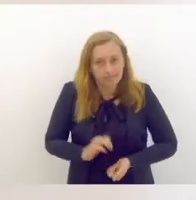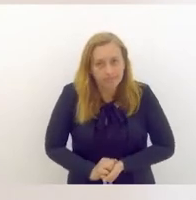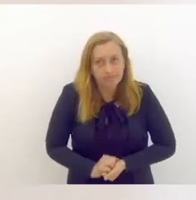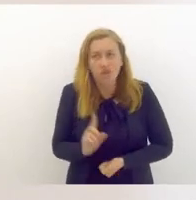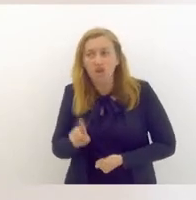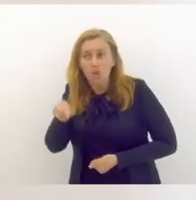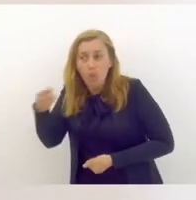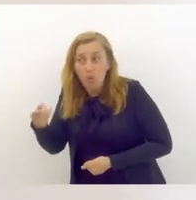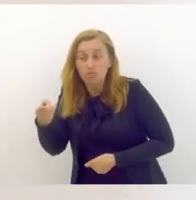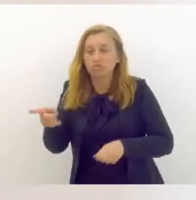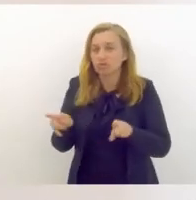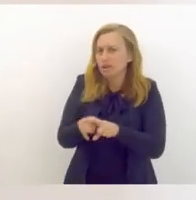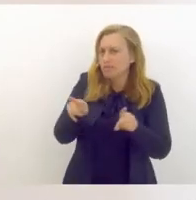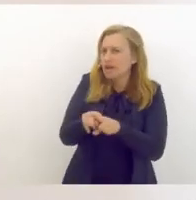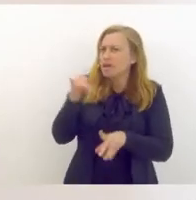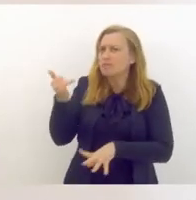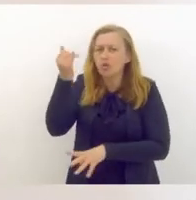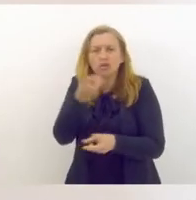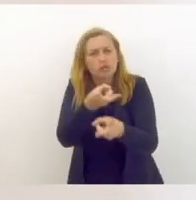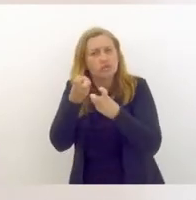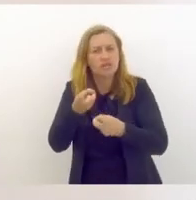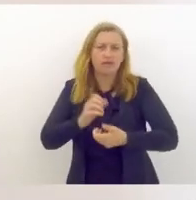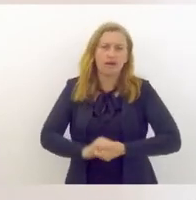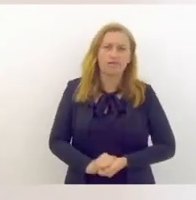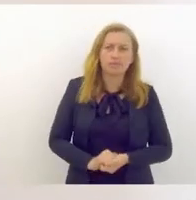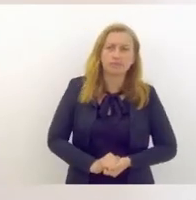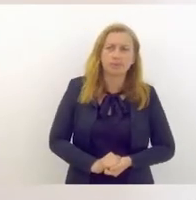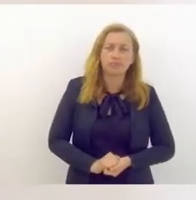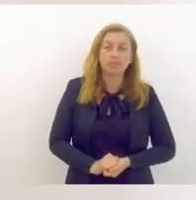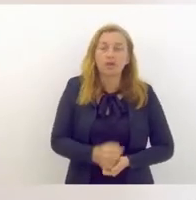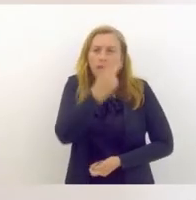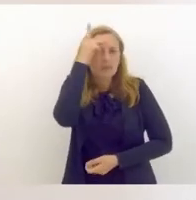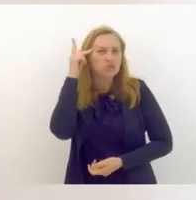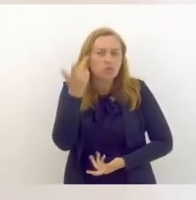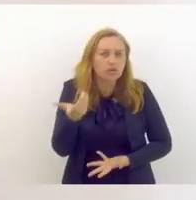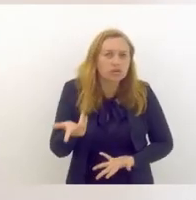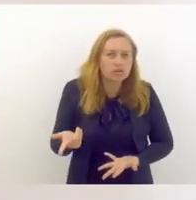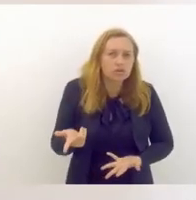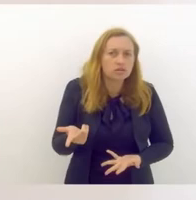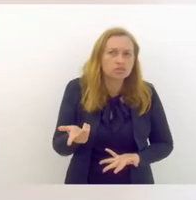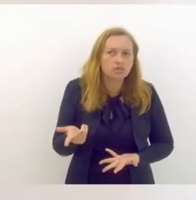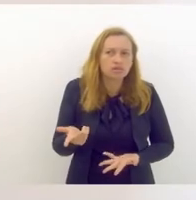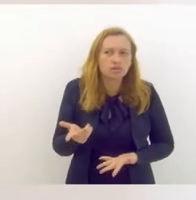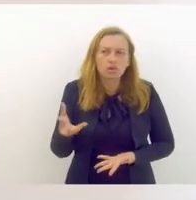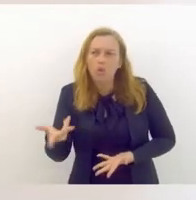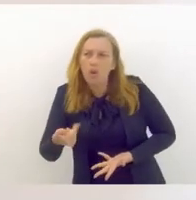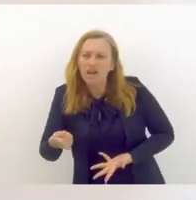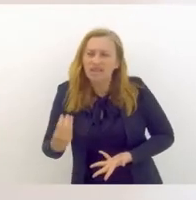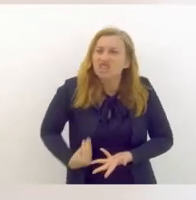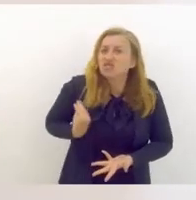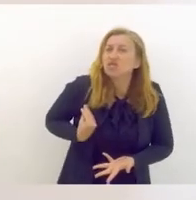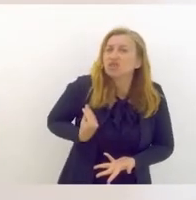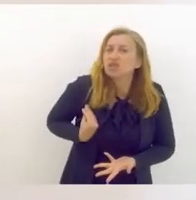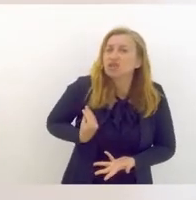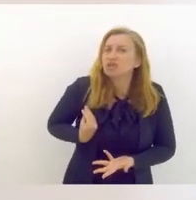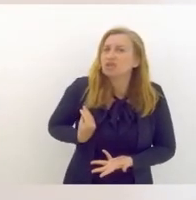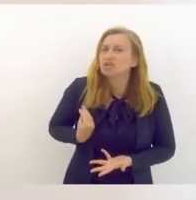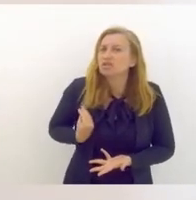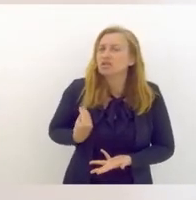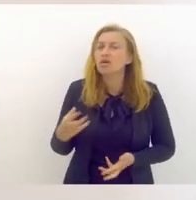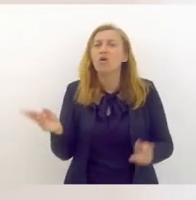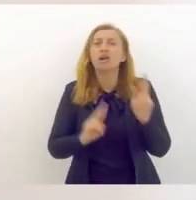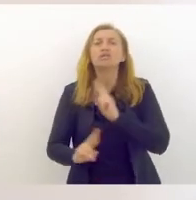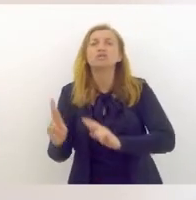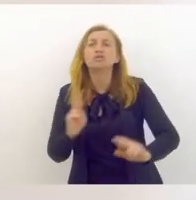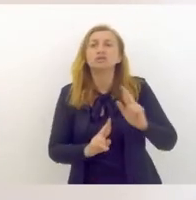outro ponto importante a ser observado são pessoas, né? Qualidade de vida. Está também